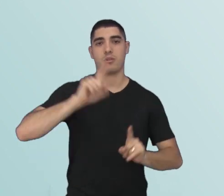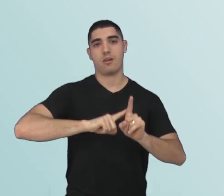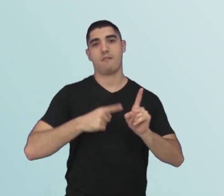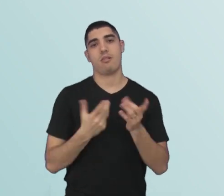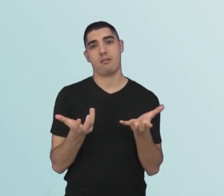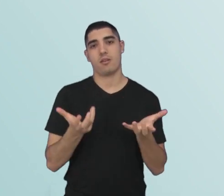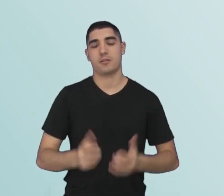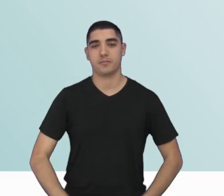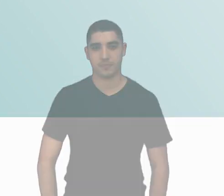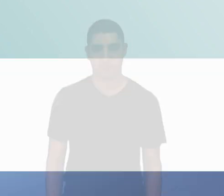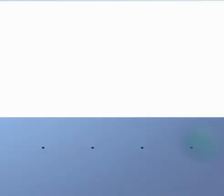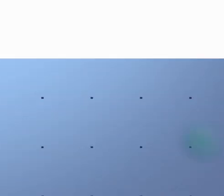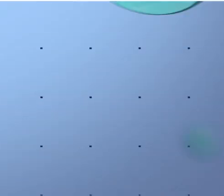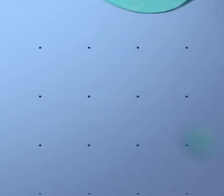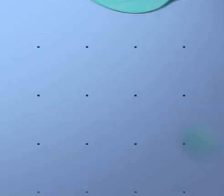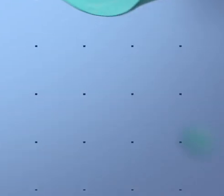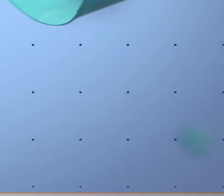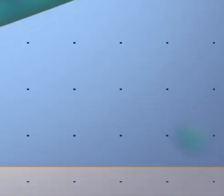suas gestações.